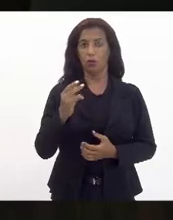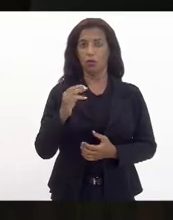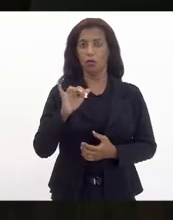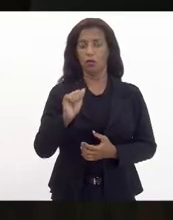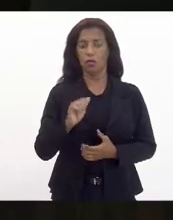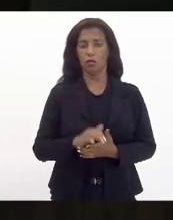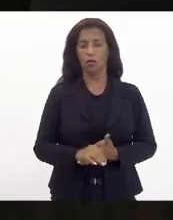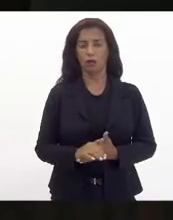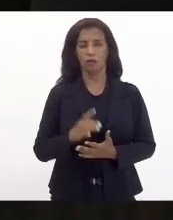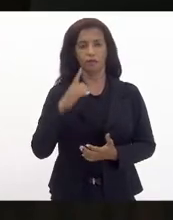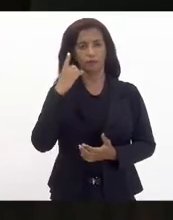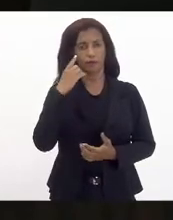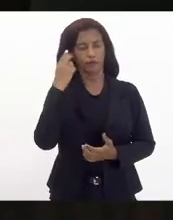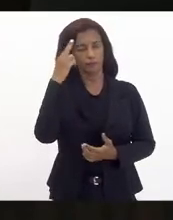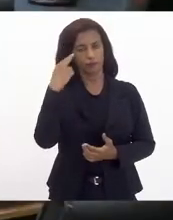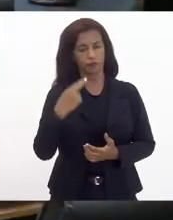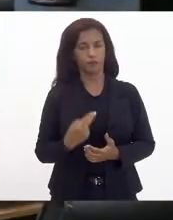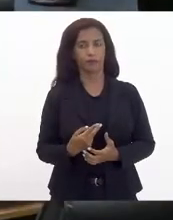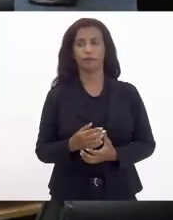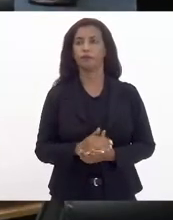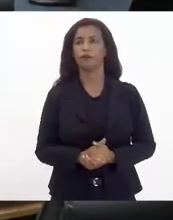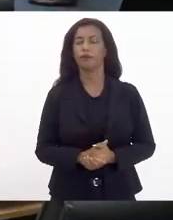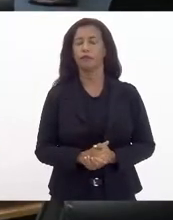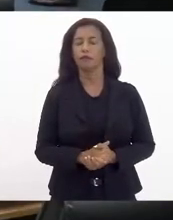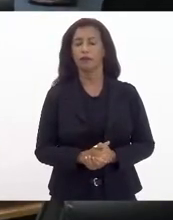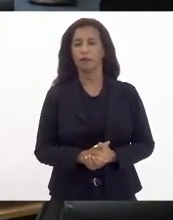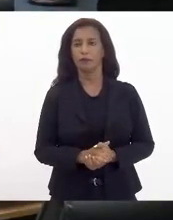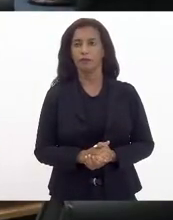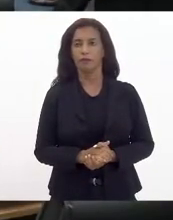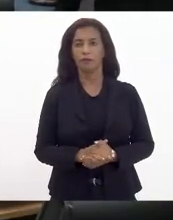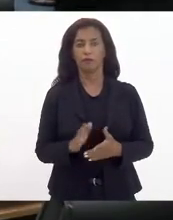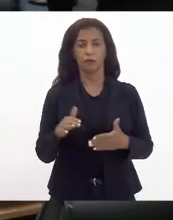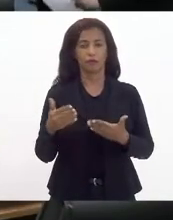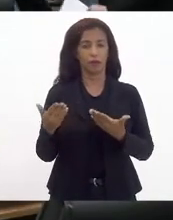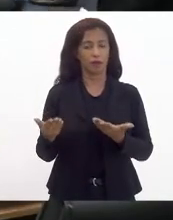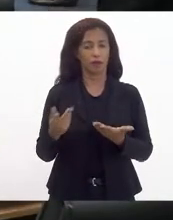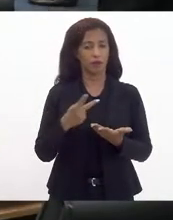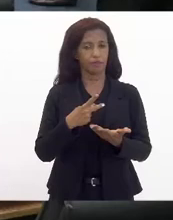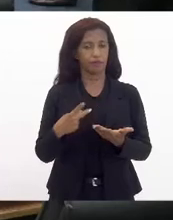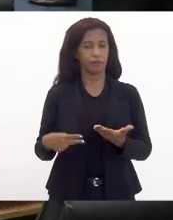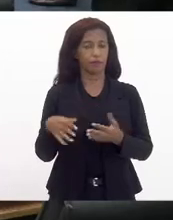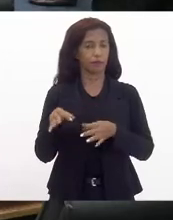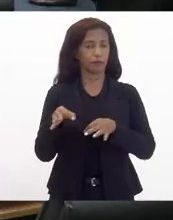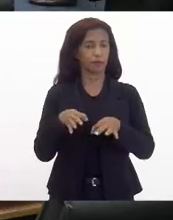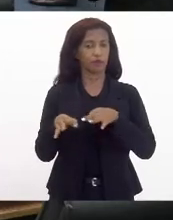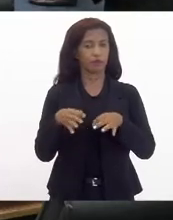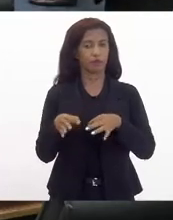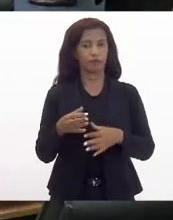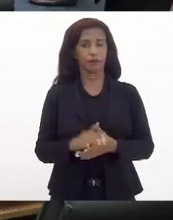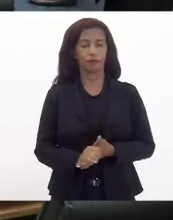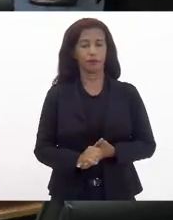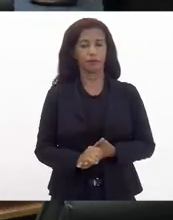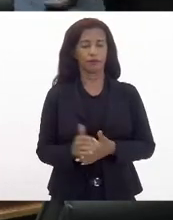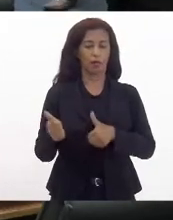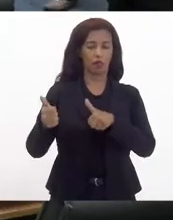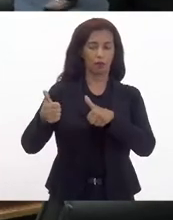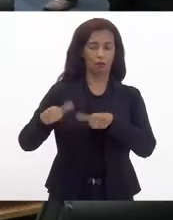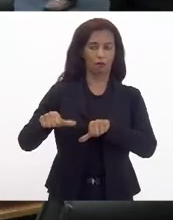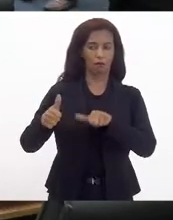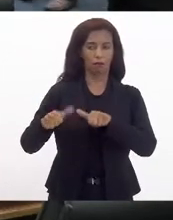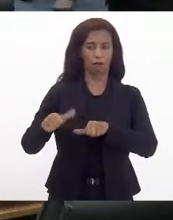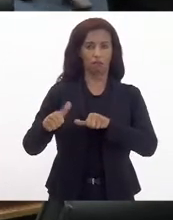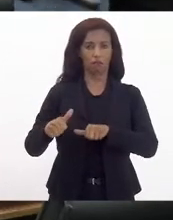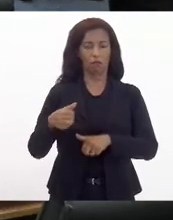a deputada Renata Souza a senhora presidenta o projeto em análise